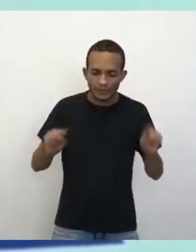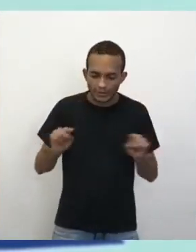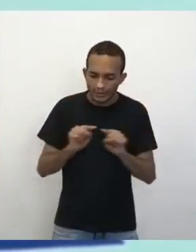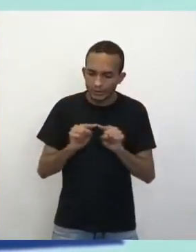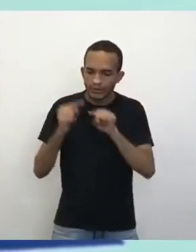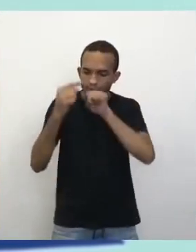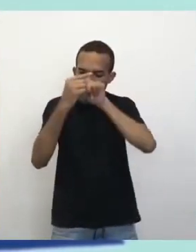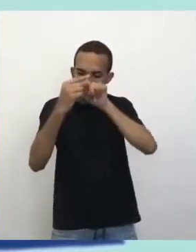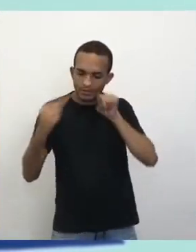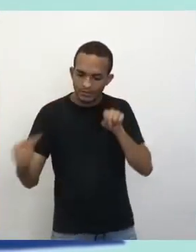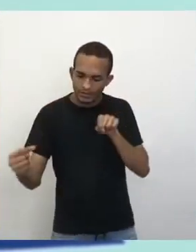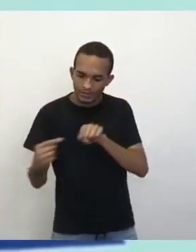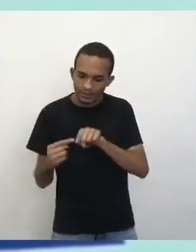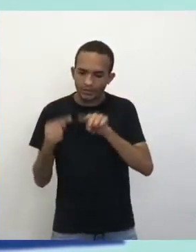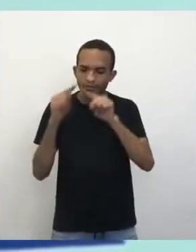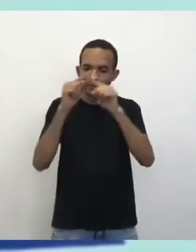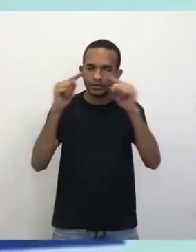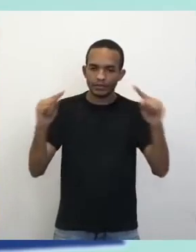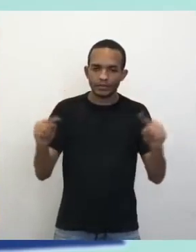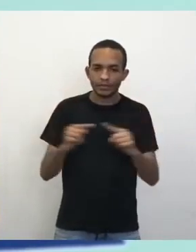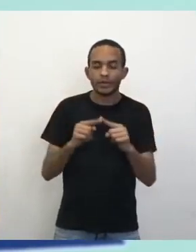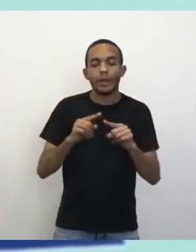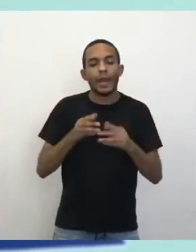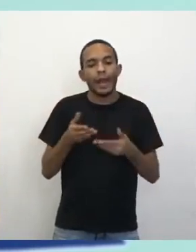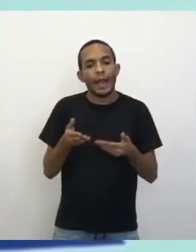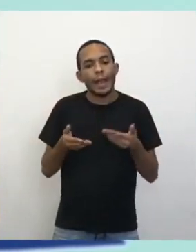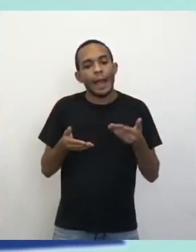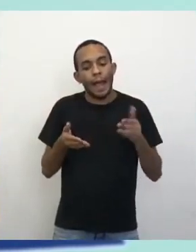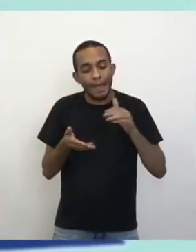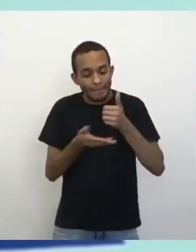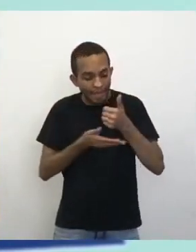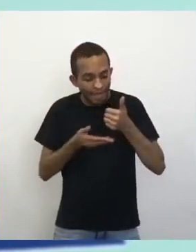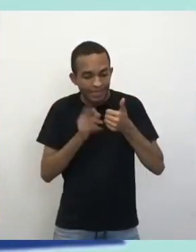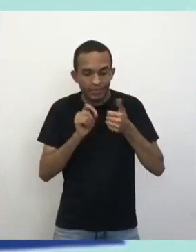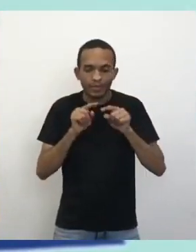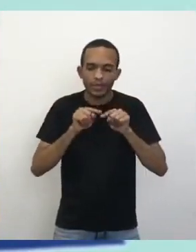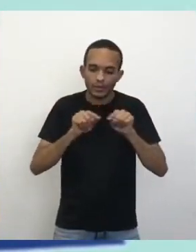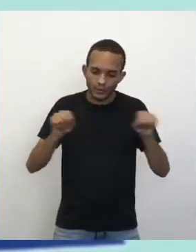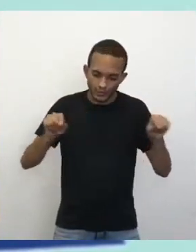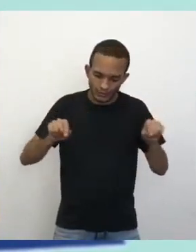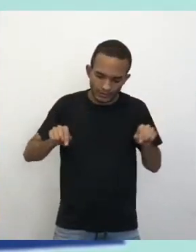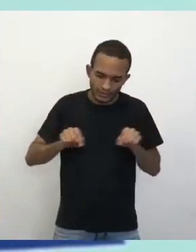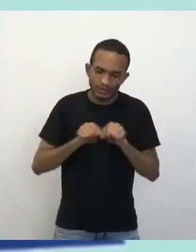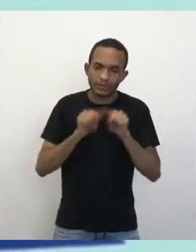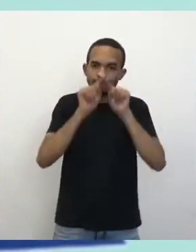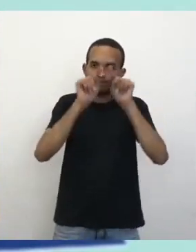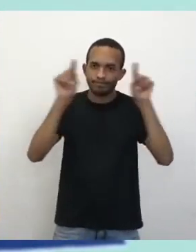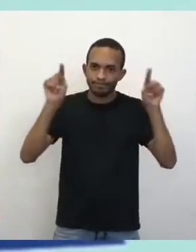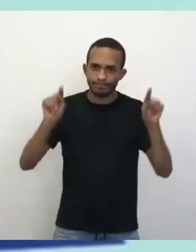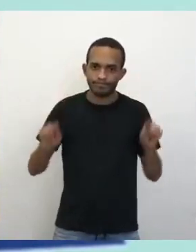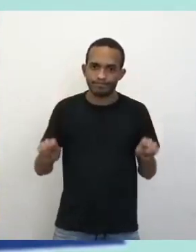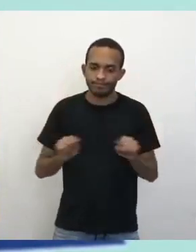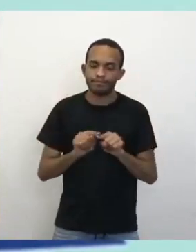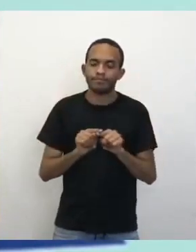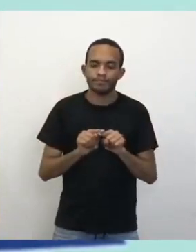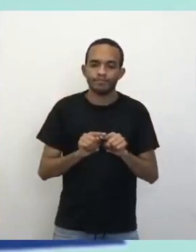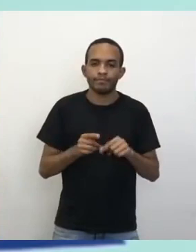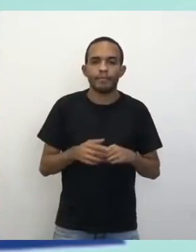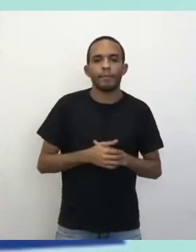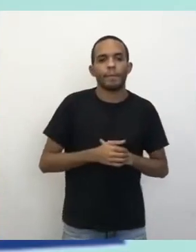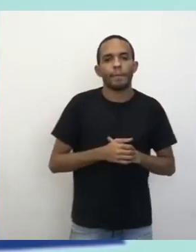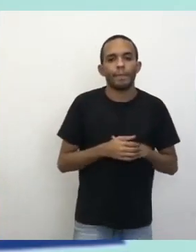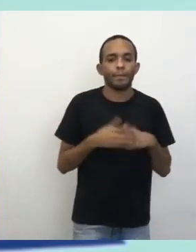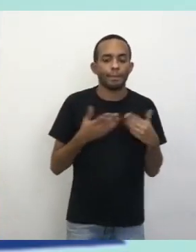laterais, e ela tem uma base. No caso, essa base é quadrada. Então, nós temos uma pirâmide de base